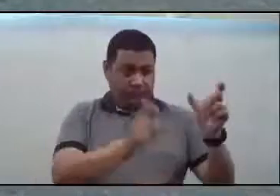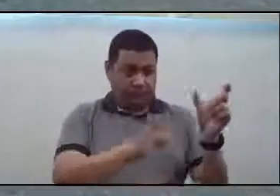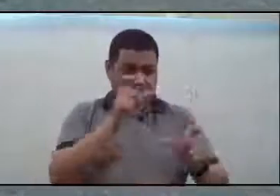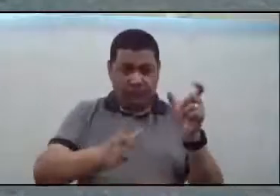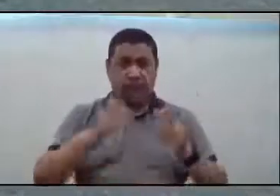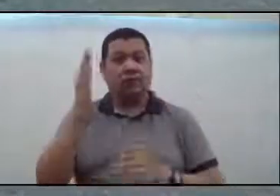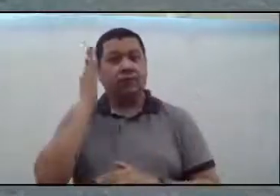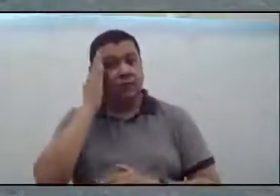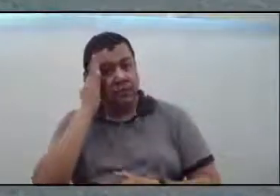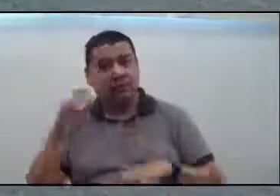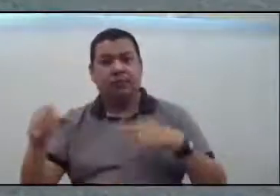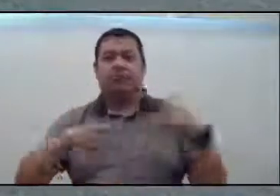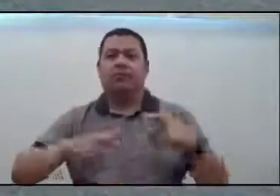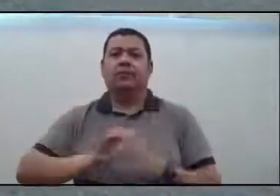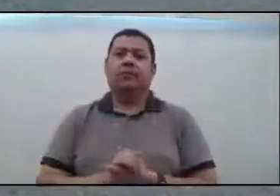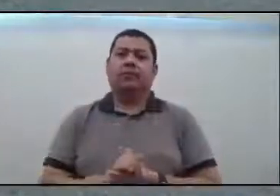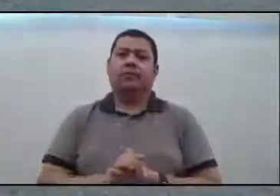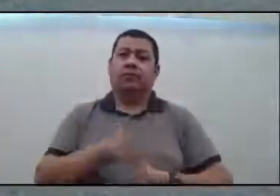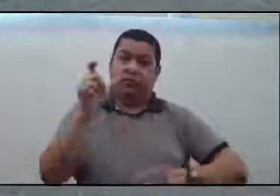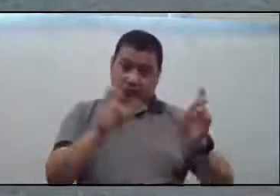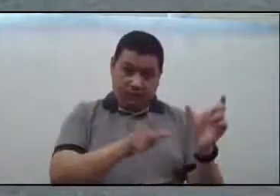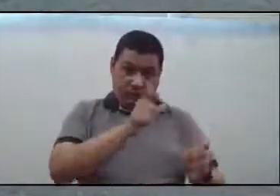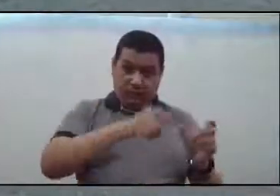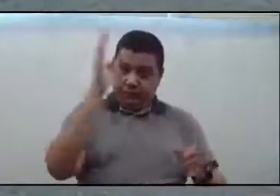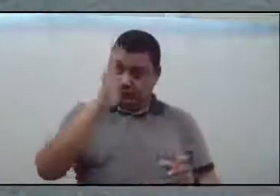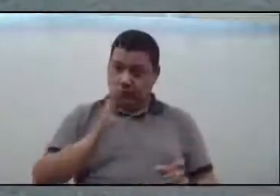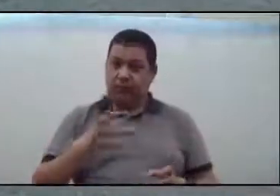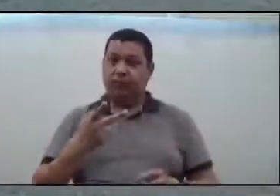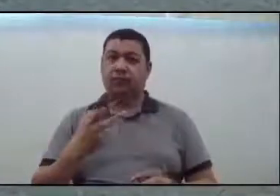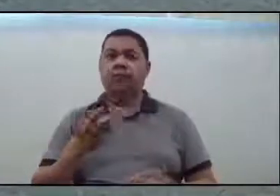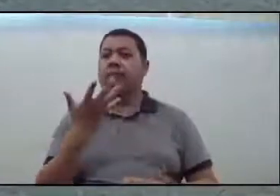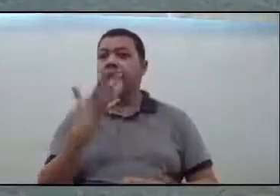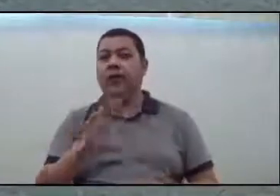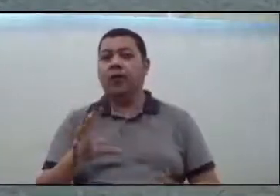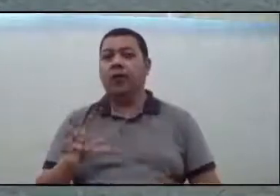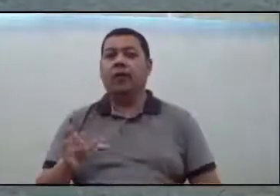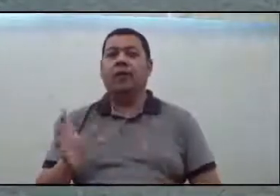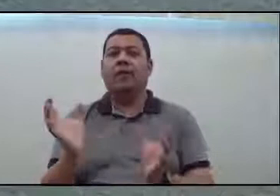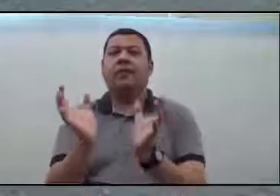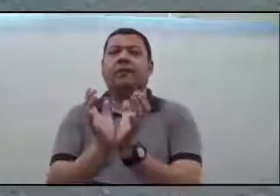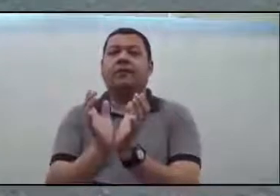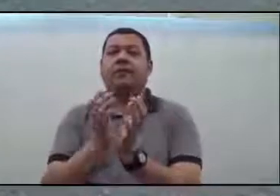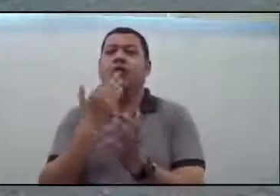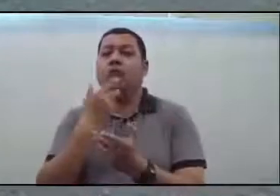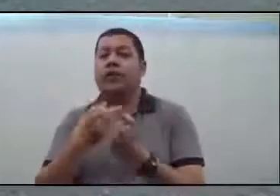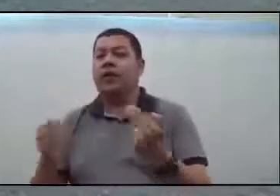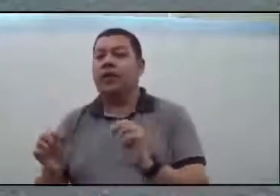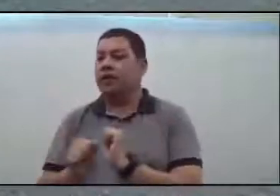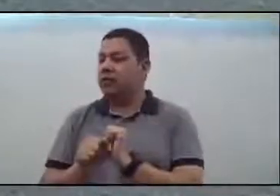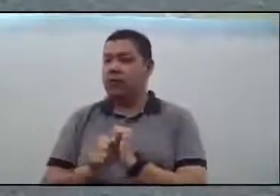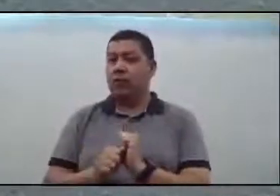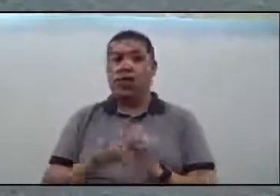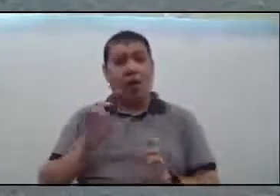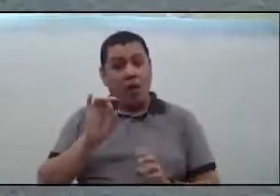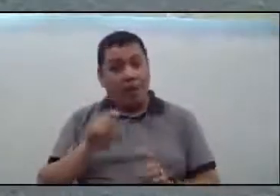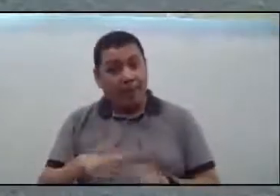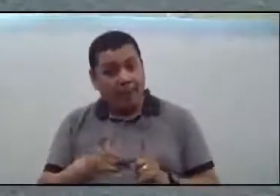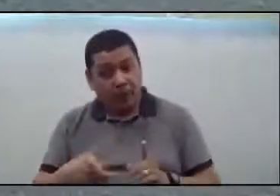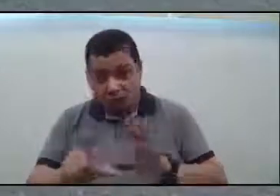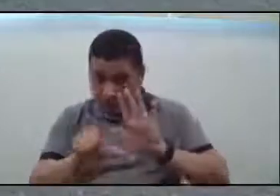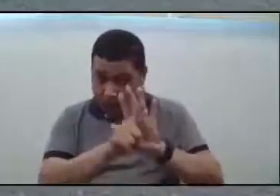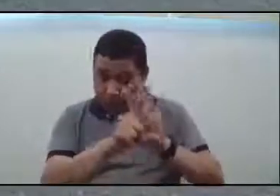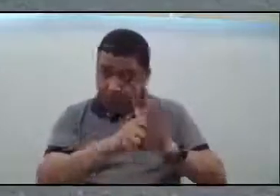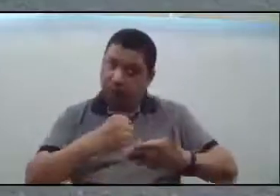trabalhar. O povo nosso não precisa de uma cesta básica. O povo nosso precisa de uma lei que favorece a